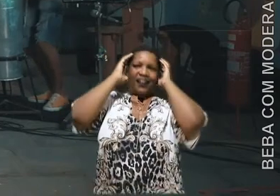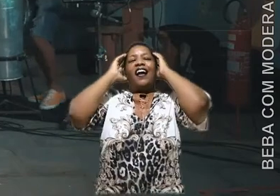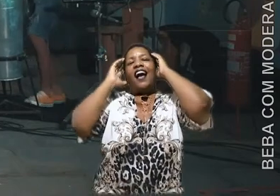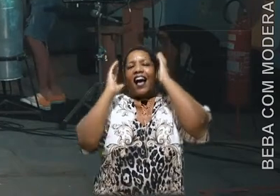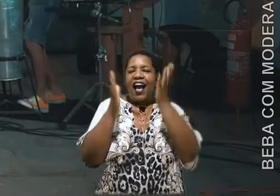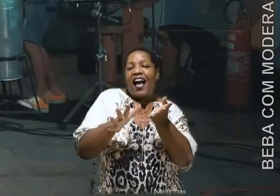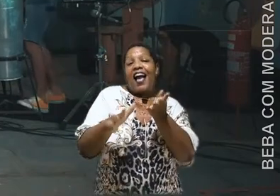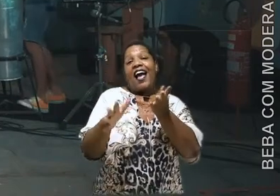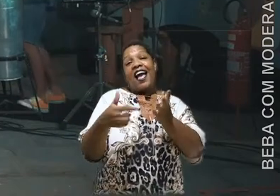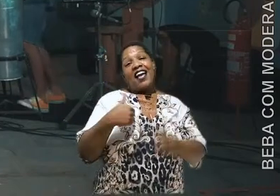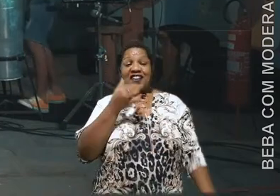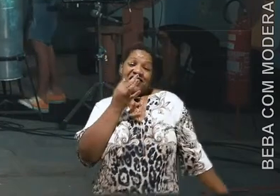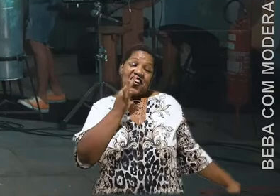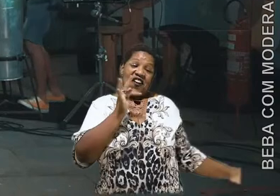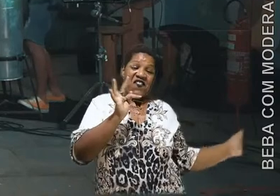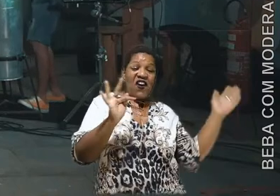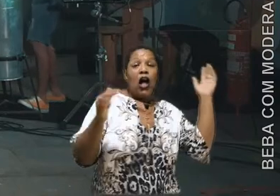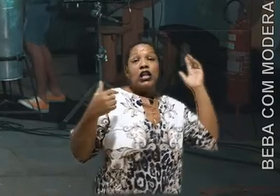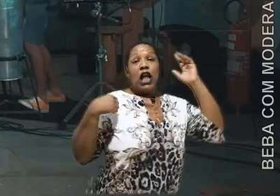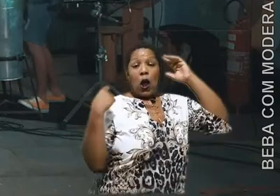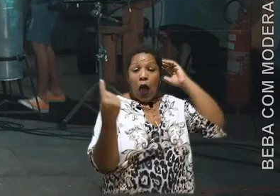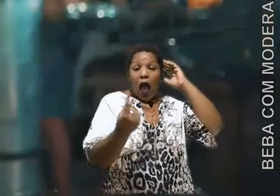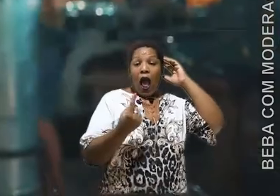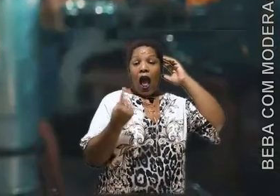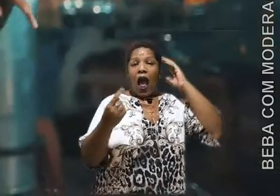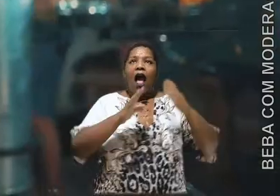é que eu sou eu